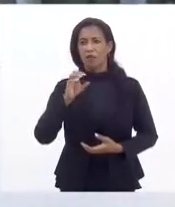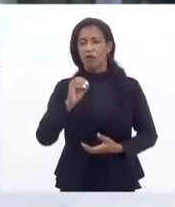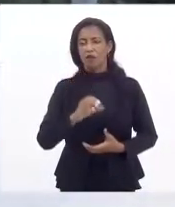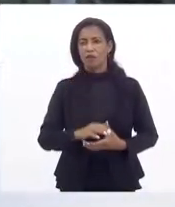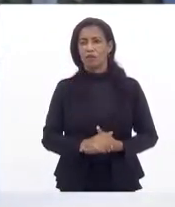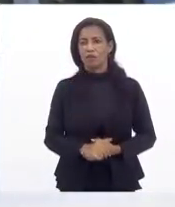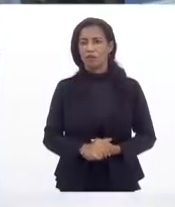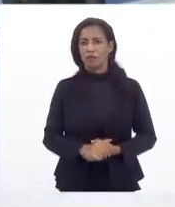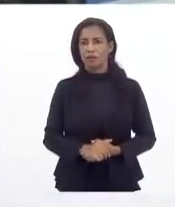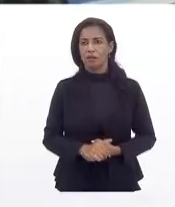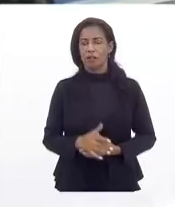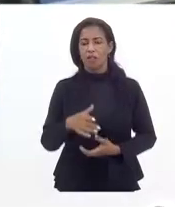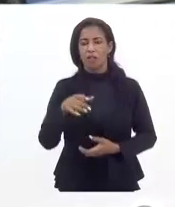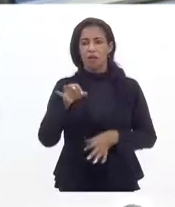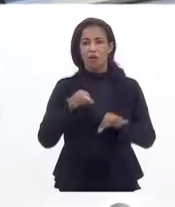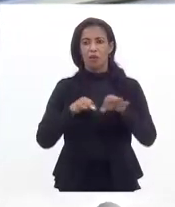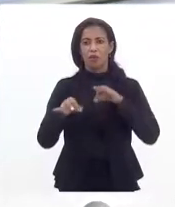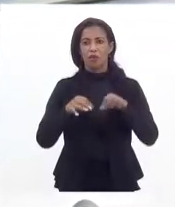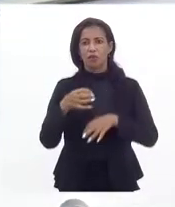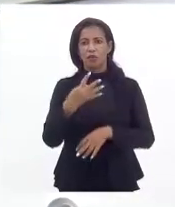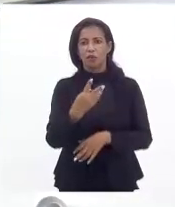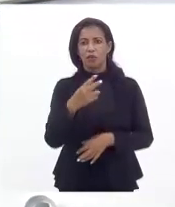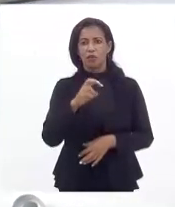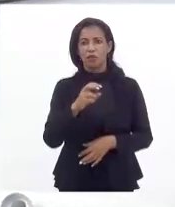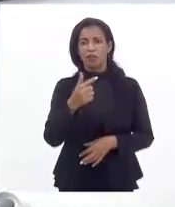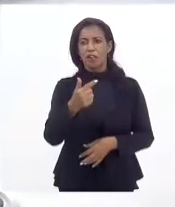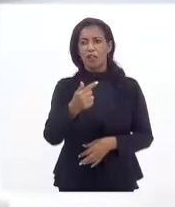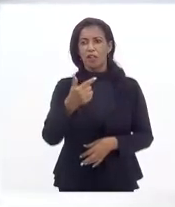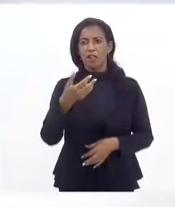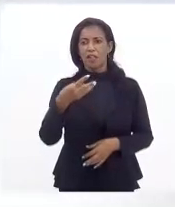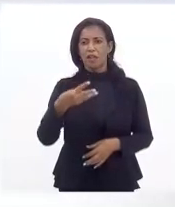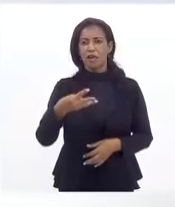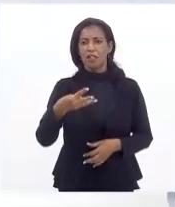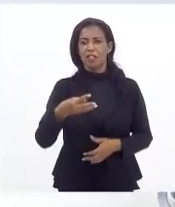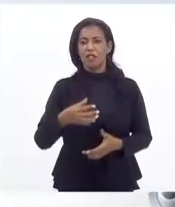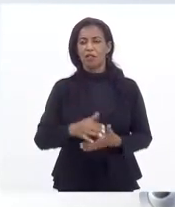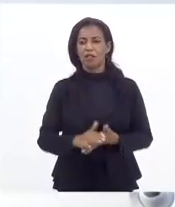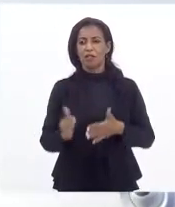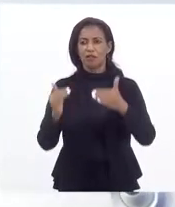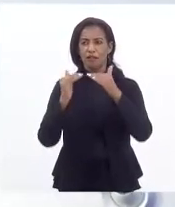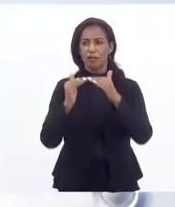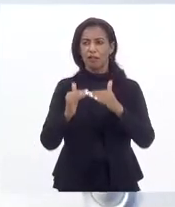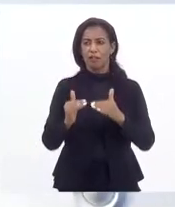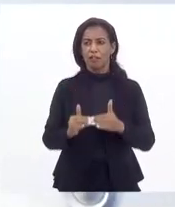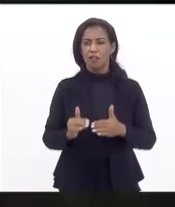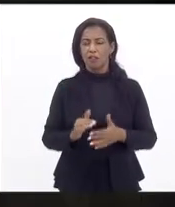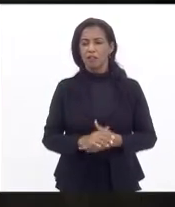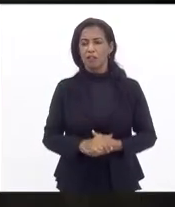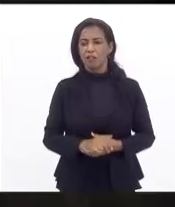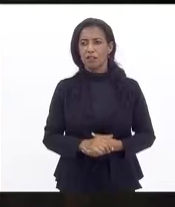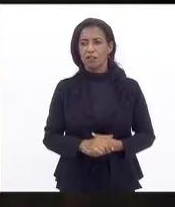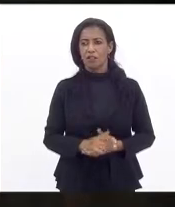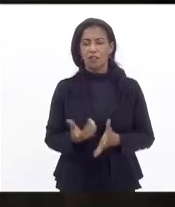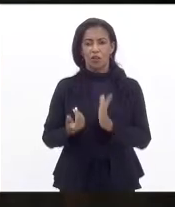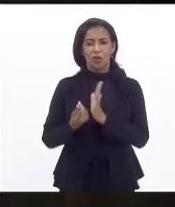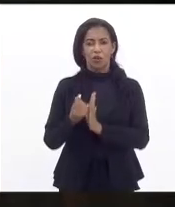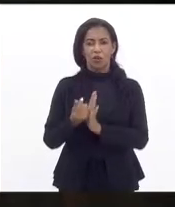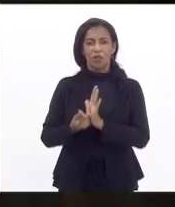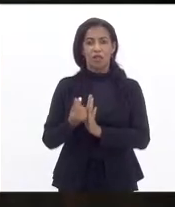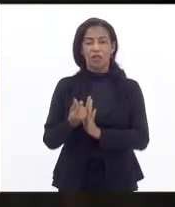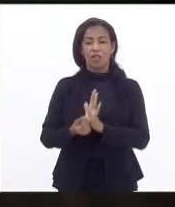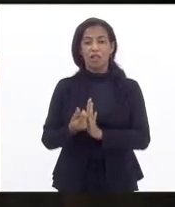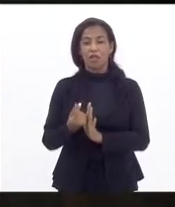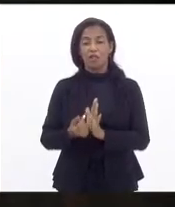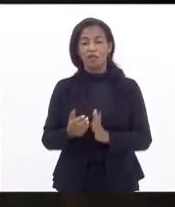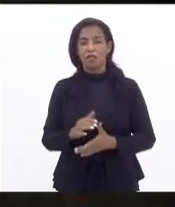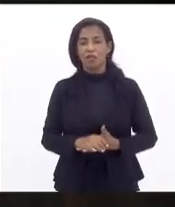Presidente, é o projeto 4573. Parecer favorável. Pela Comissão de Orçamento, deputado Anderson